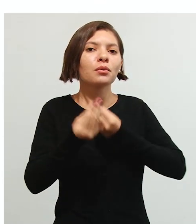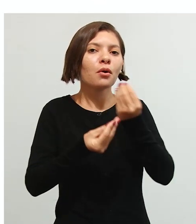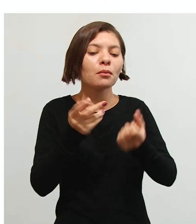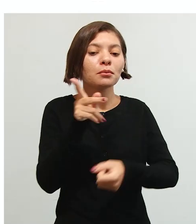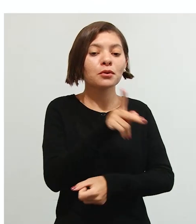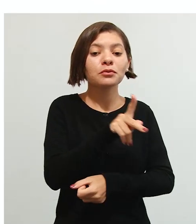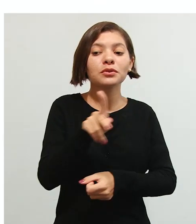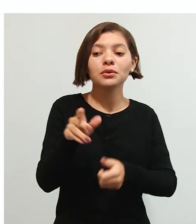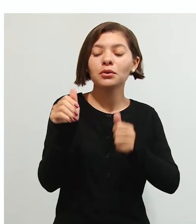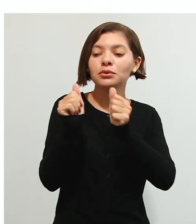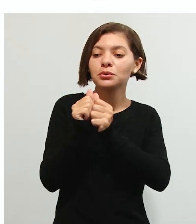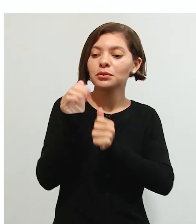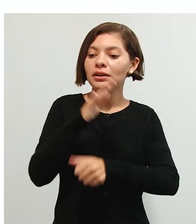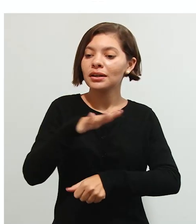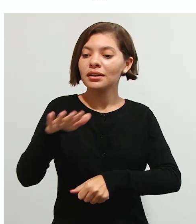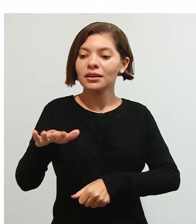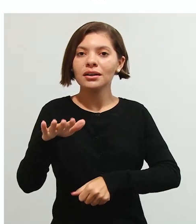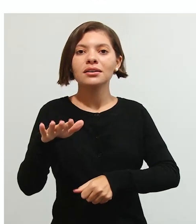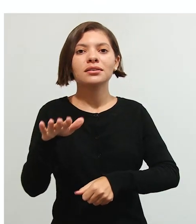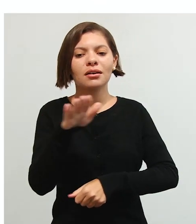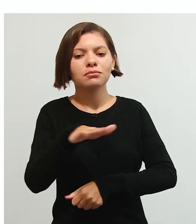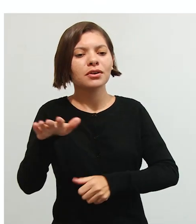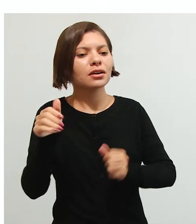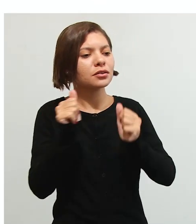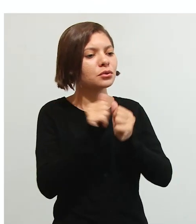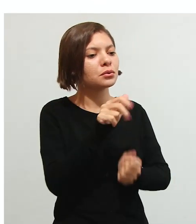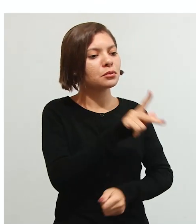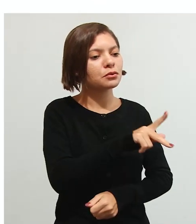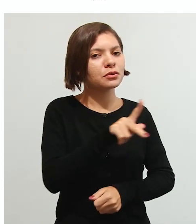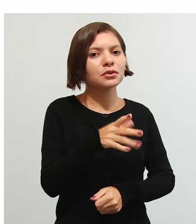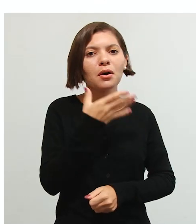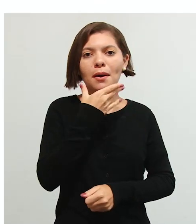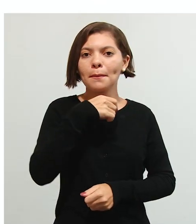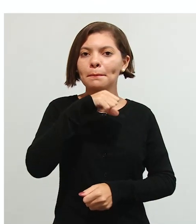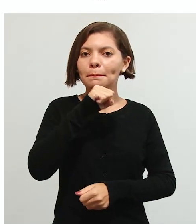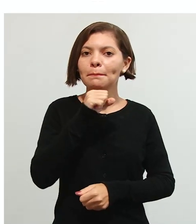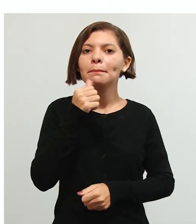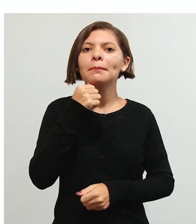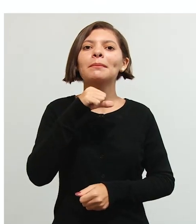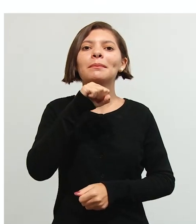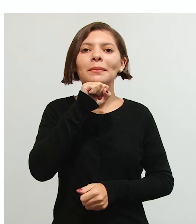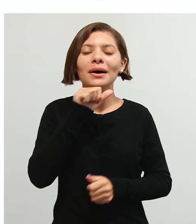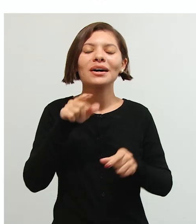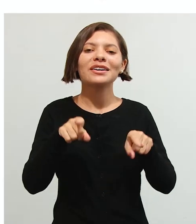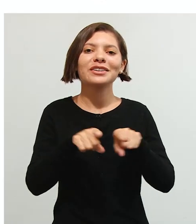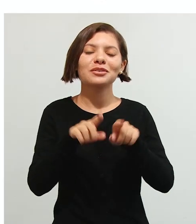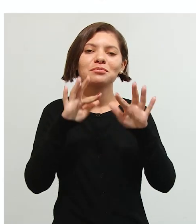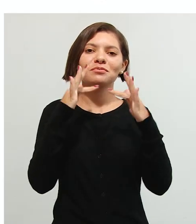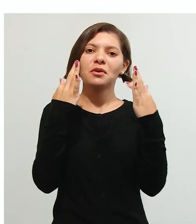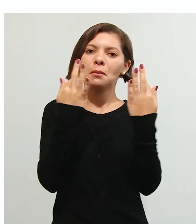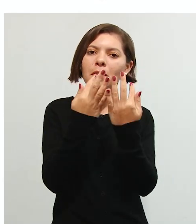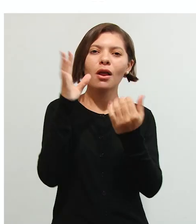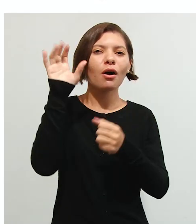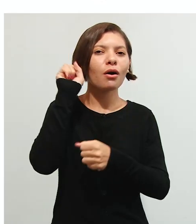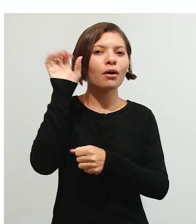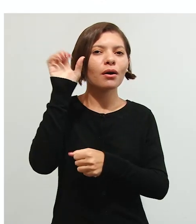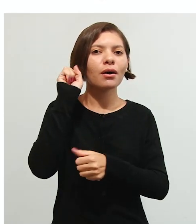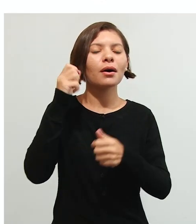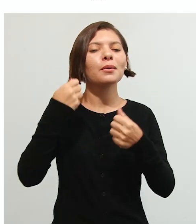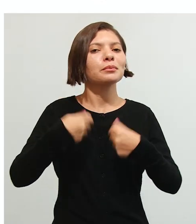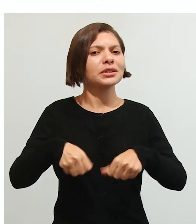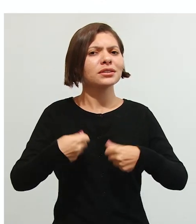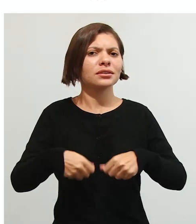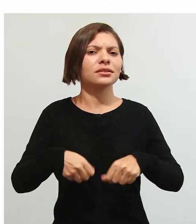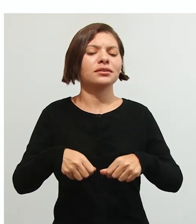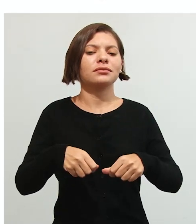comportamento é do professor com as crianças, é das crianças com o professor, com os pais, com a família, com a equipe da escola. Ou seja,